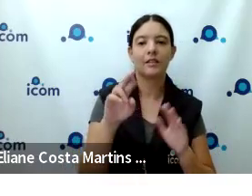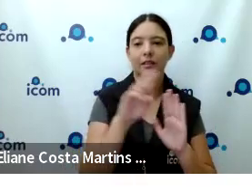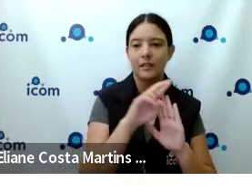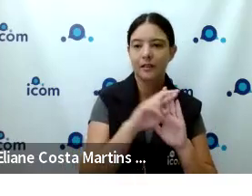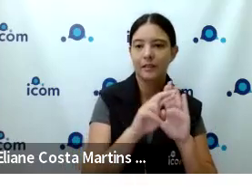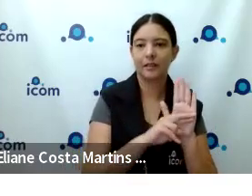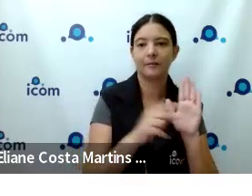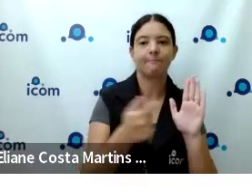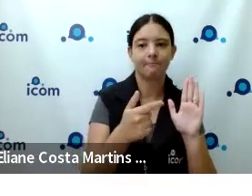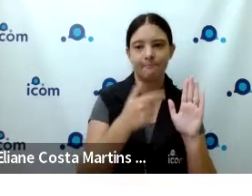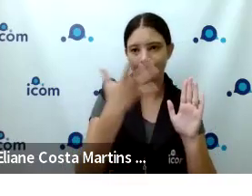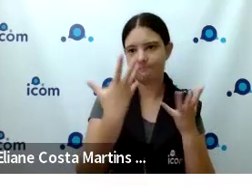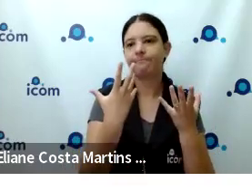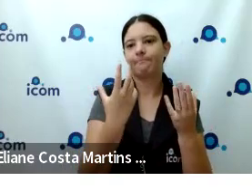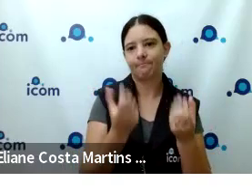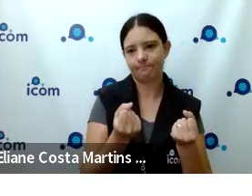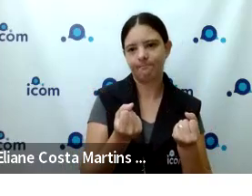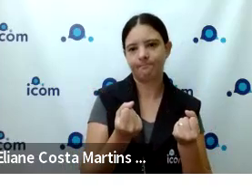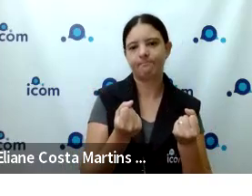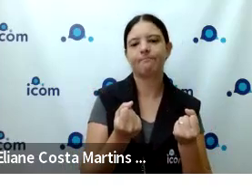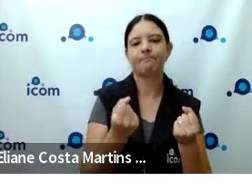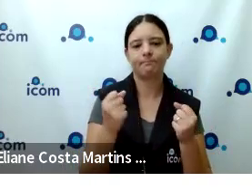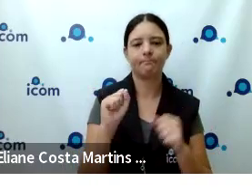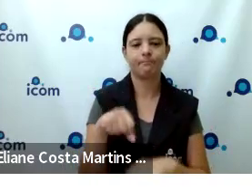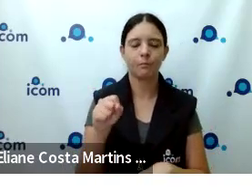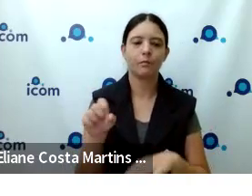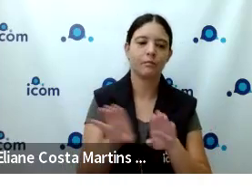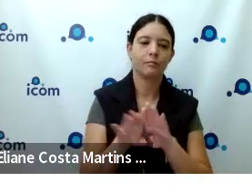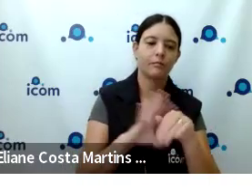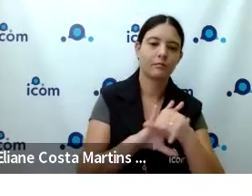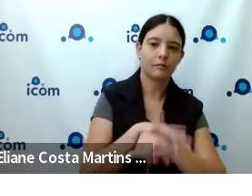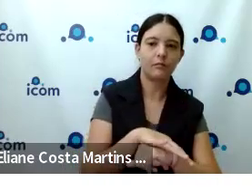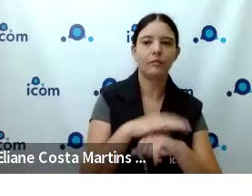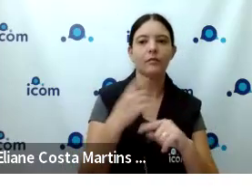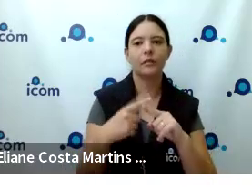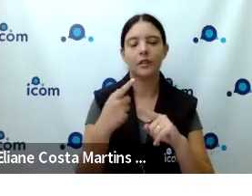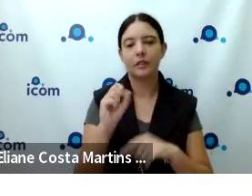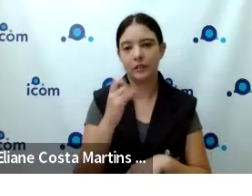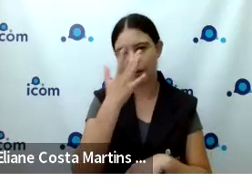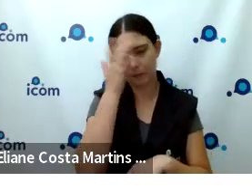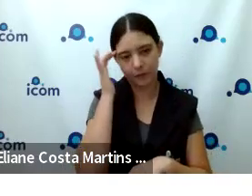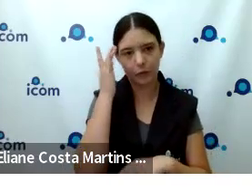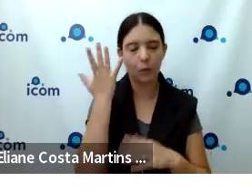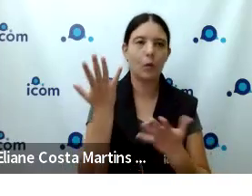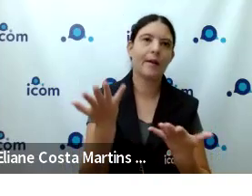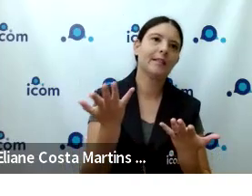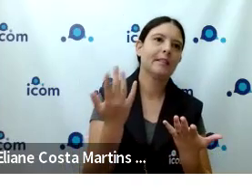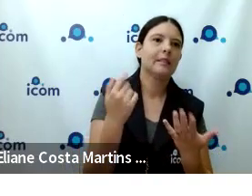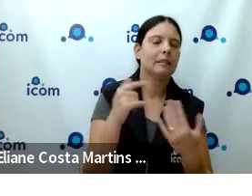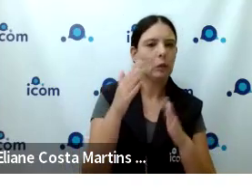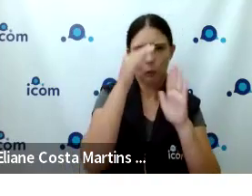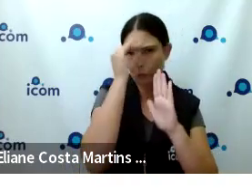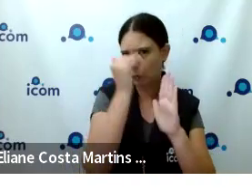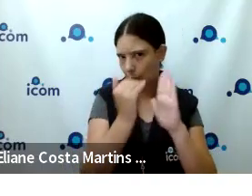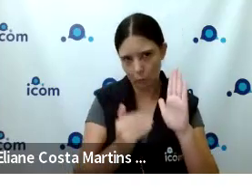jurídicas serão efetivamente cumpridas. O processo ele intervém para assegurar que, diante de desapontamentos, ou seja, diante de